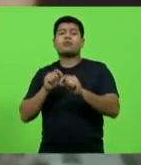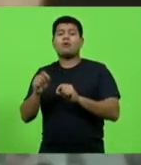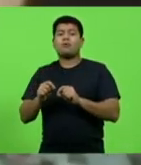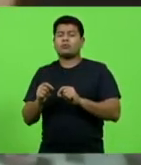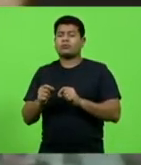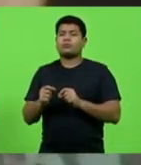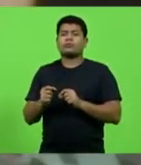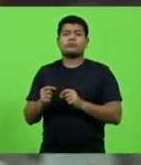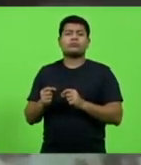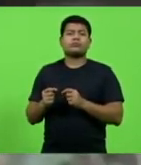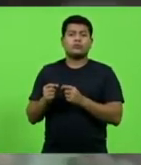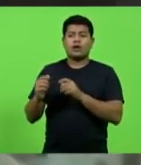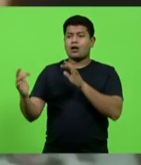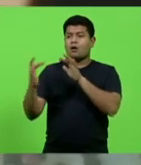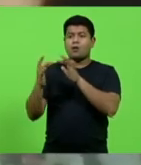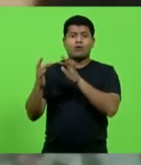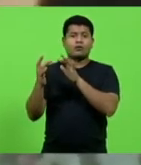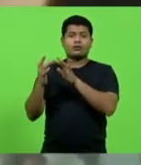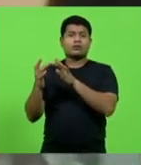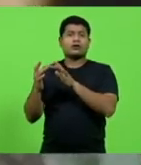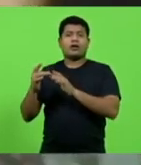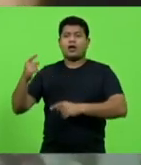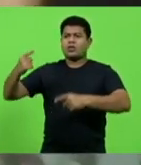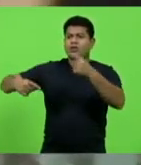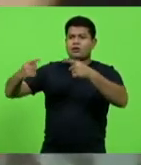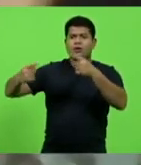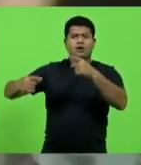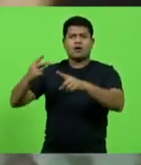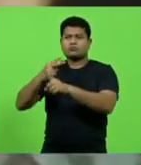de diferentes olhares, pela